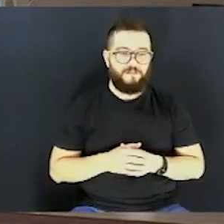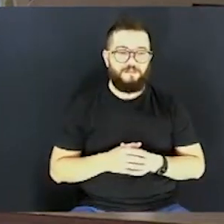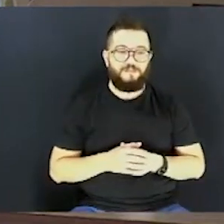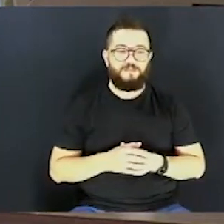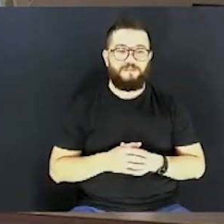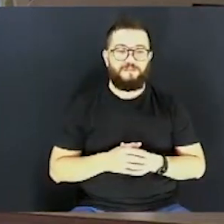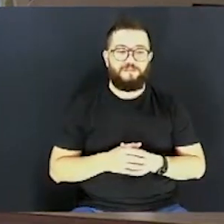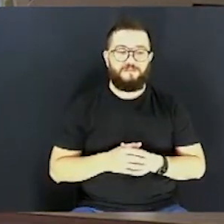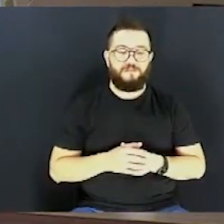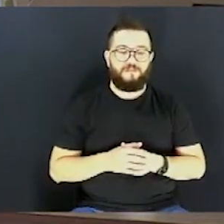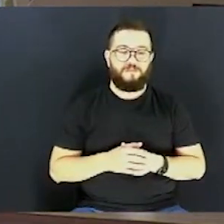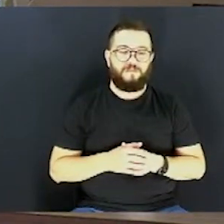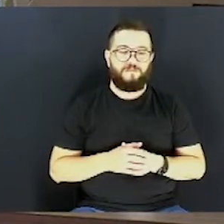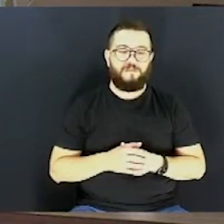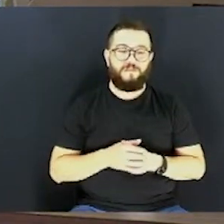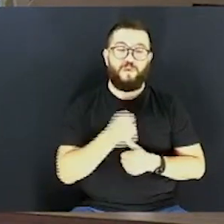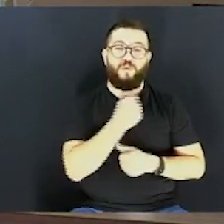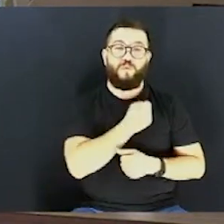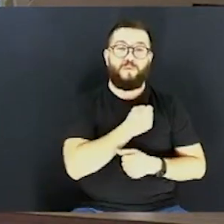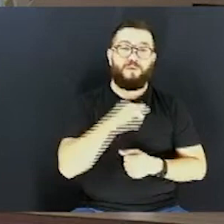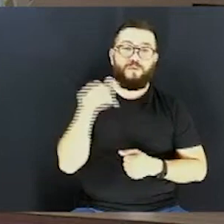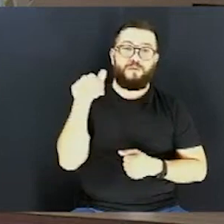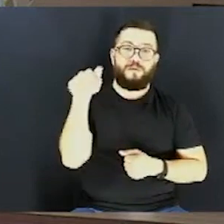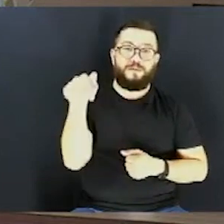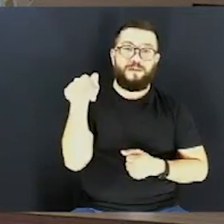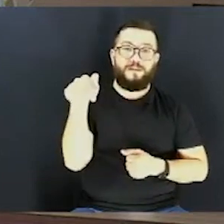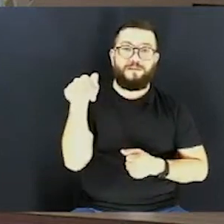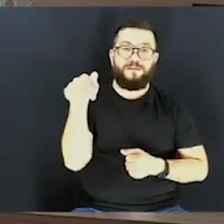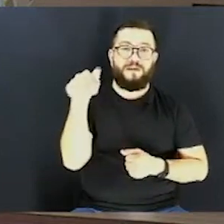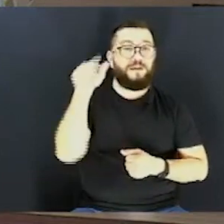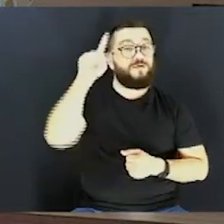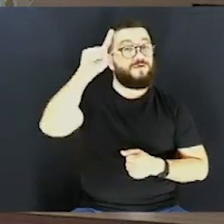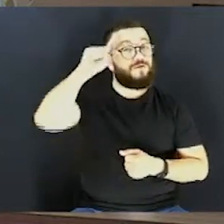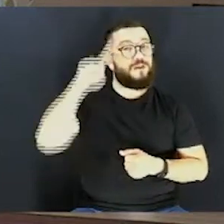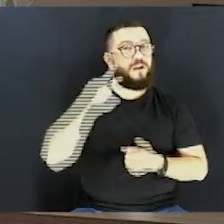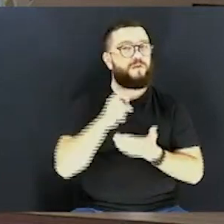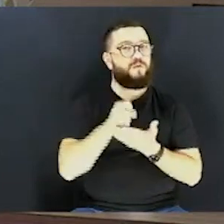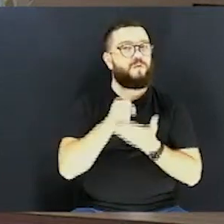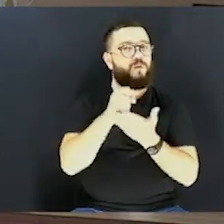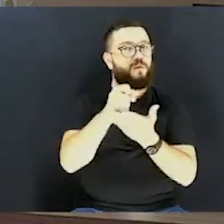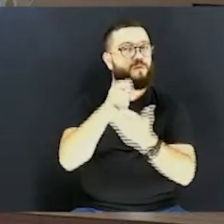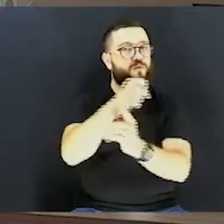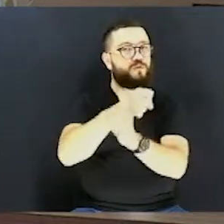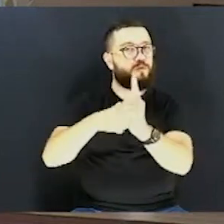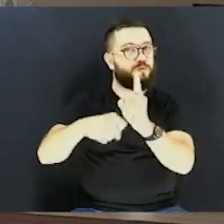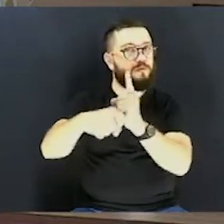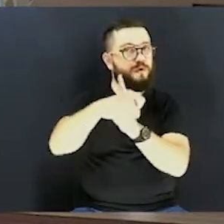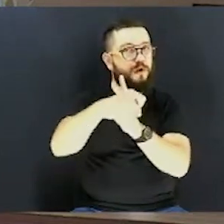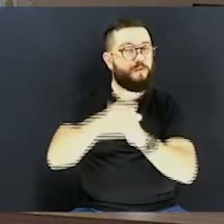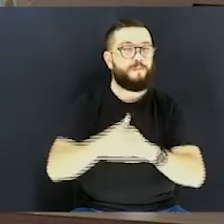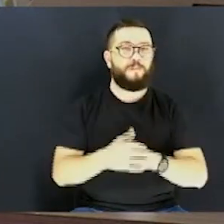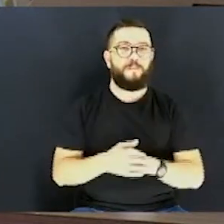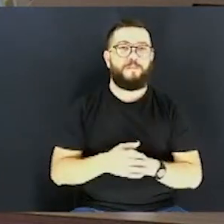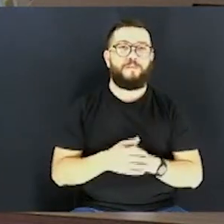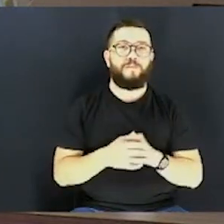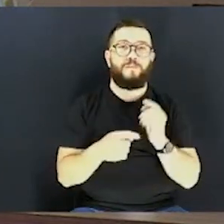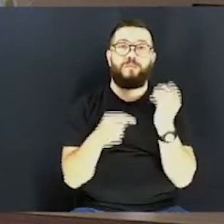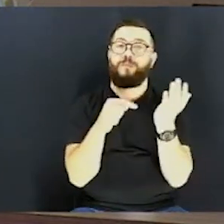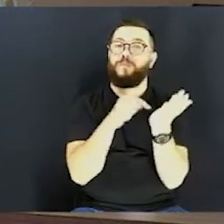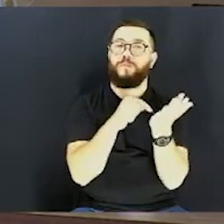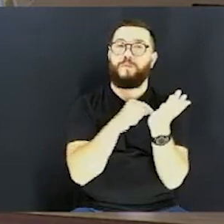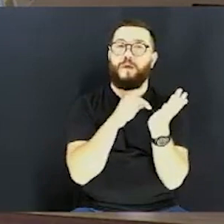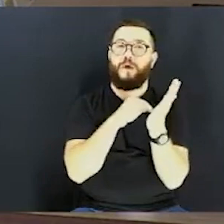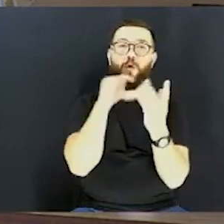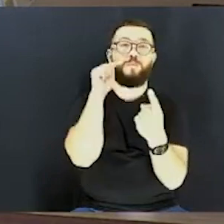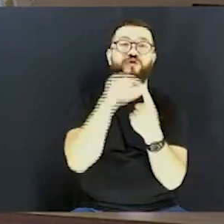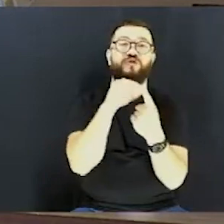Com relação ao eixo número 7, o direito à assistência social às crianças e suas famílias. Tem como meta garantir o acesso às políticas públicas de